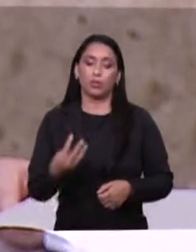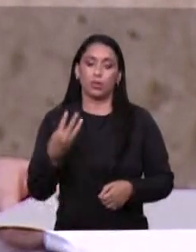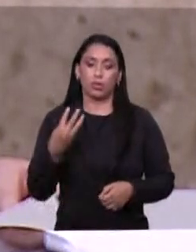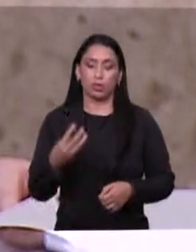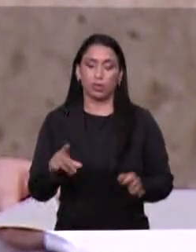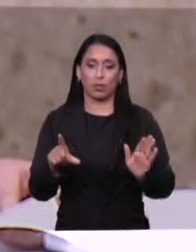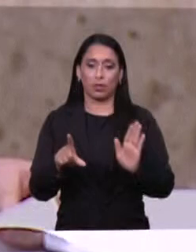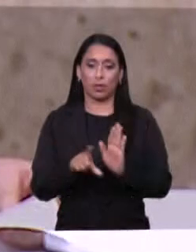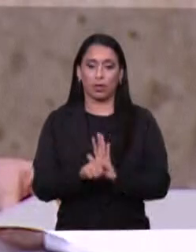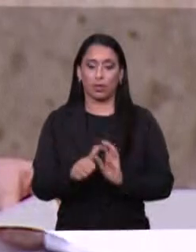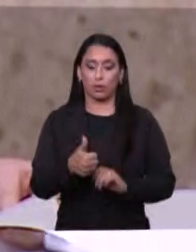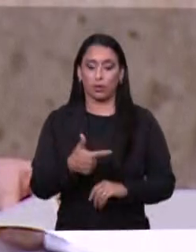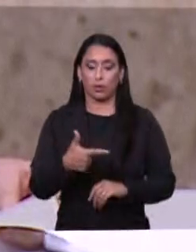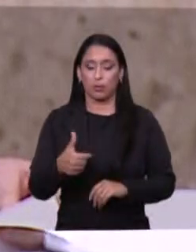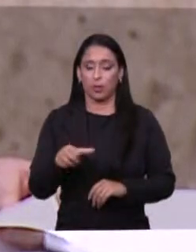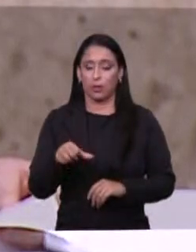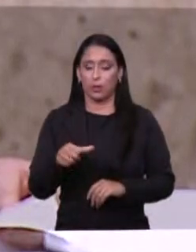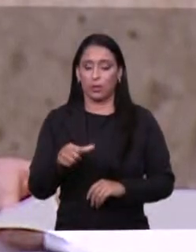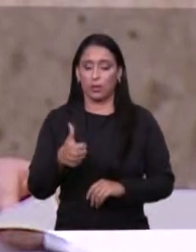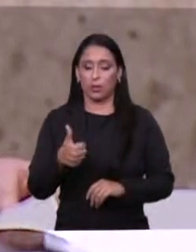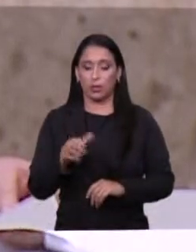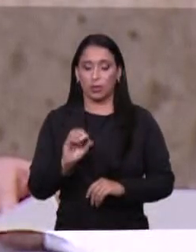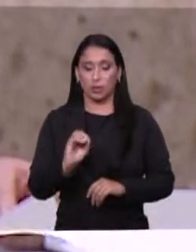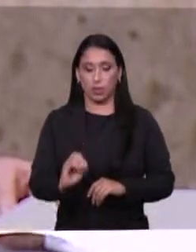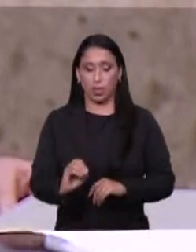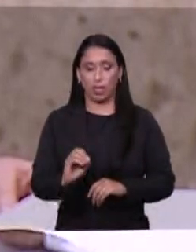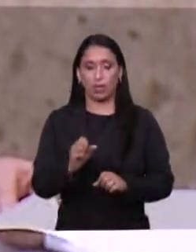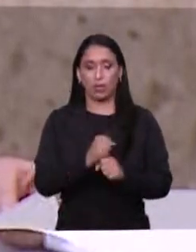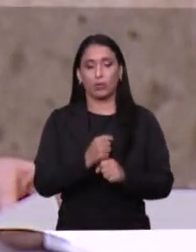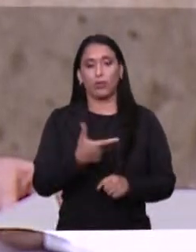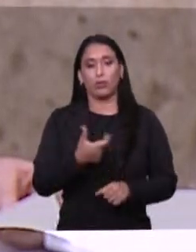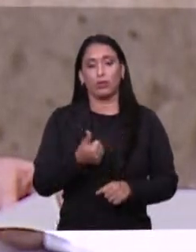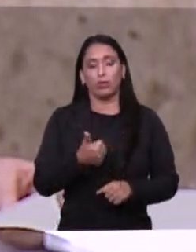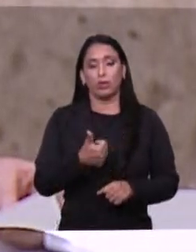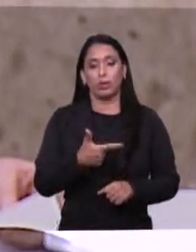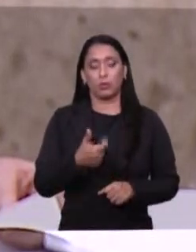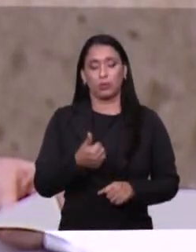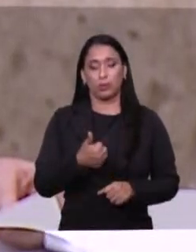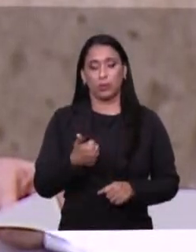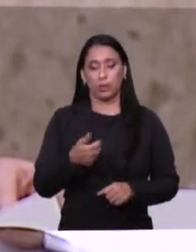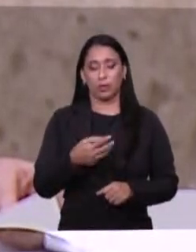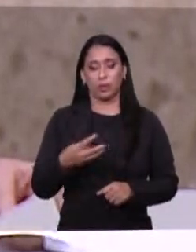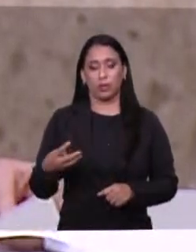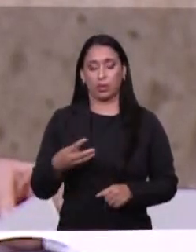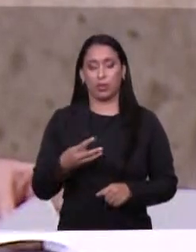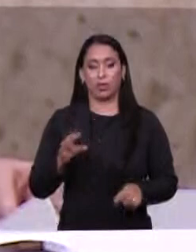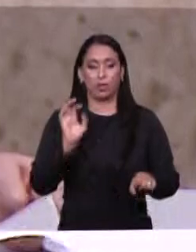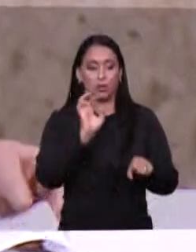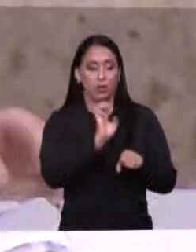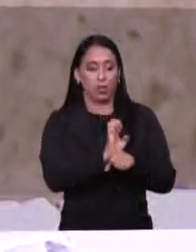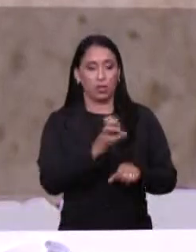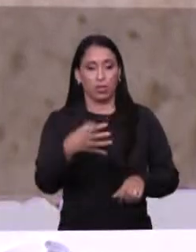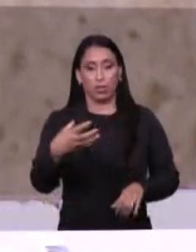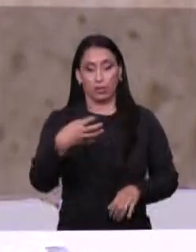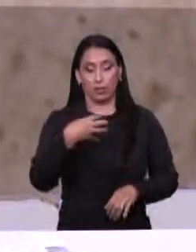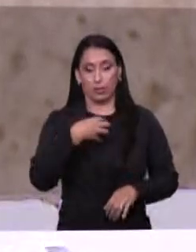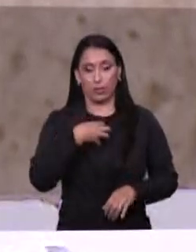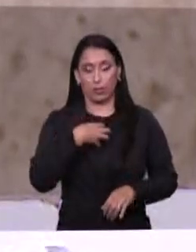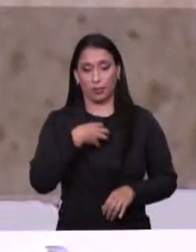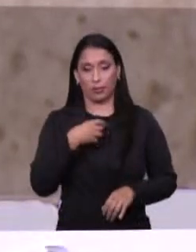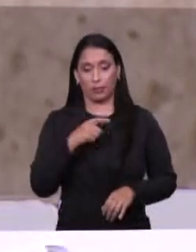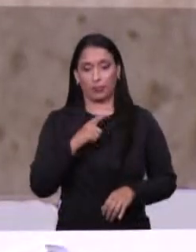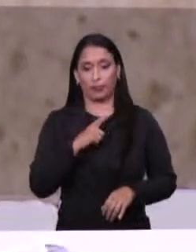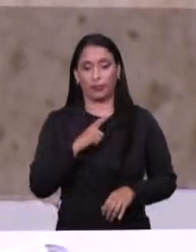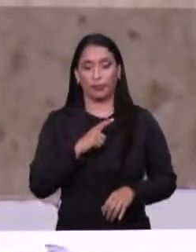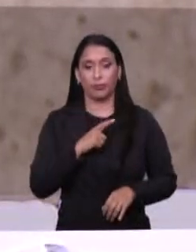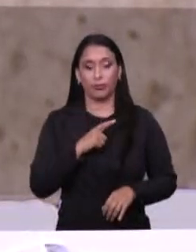3º da Lei 12.910, de 2013, do Estado da Bahia. Vencido,